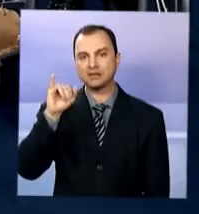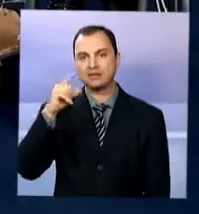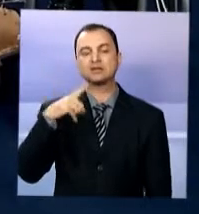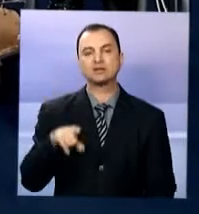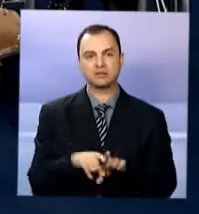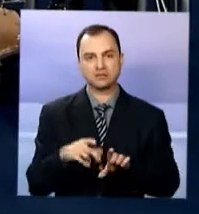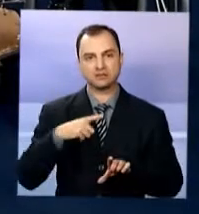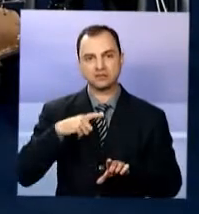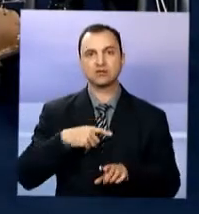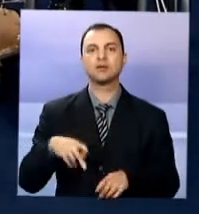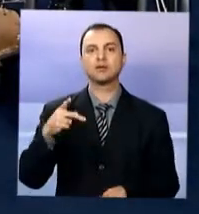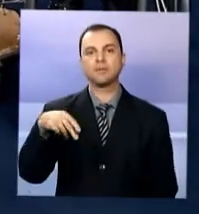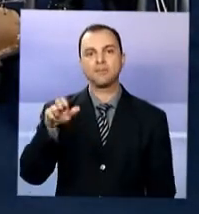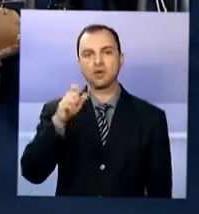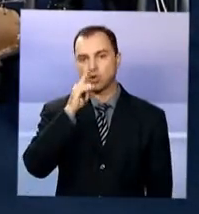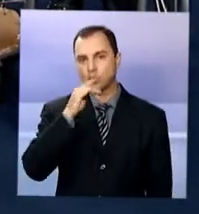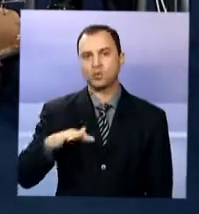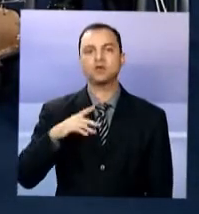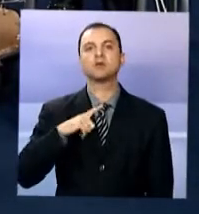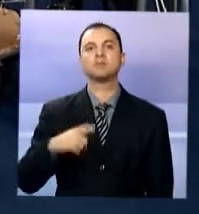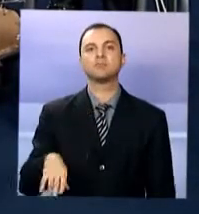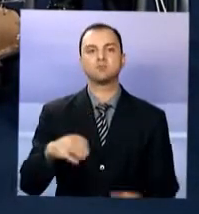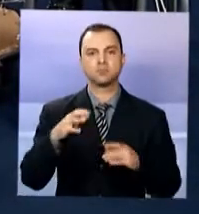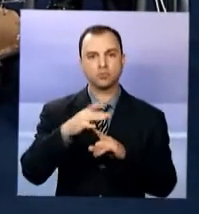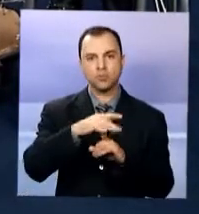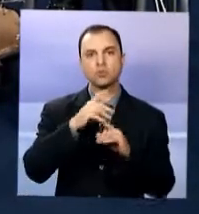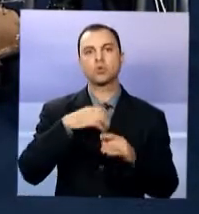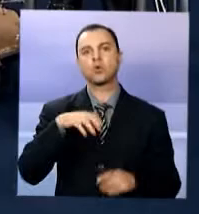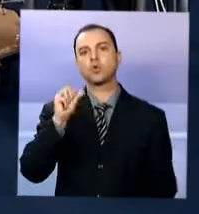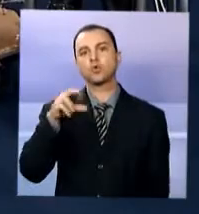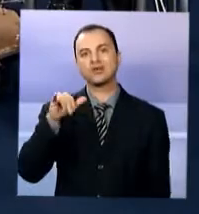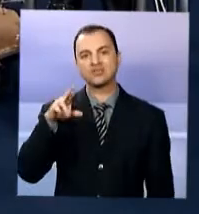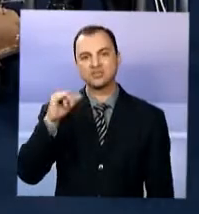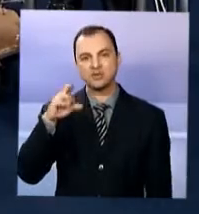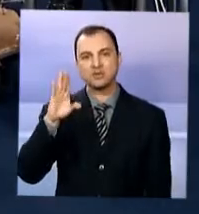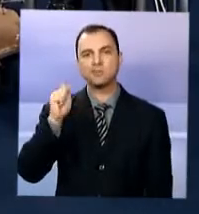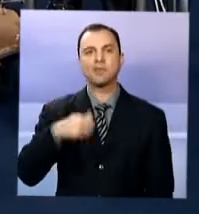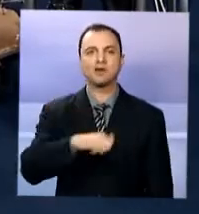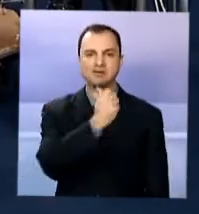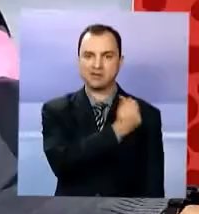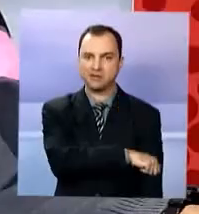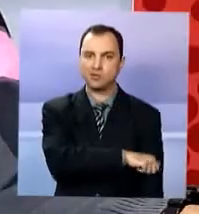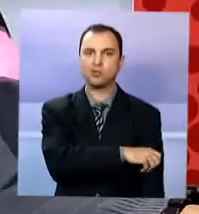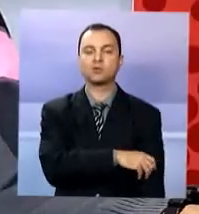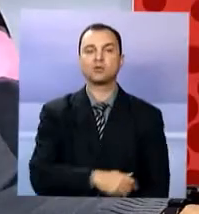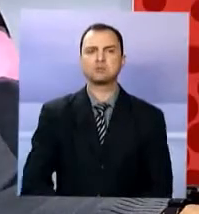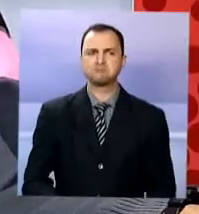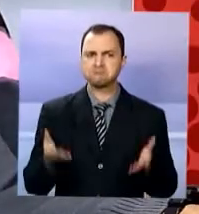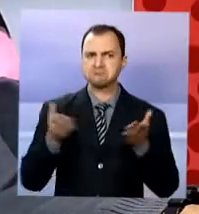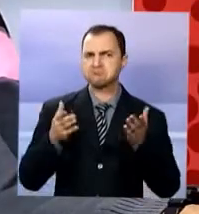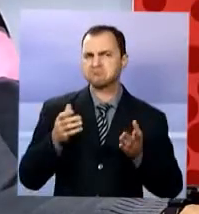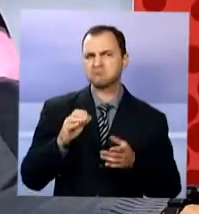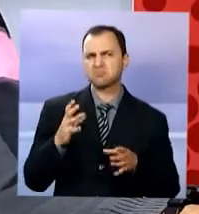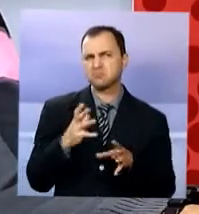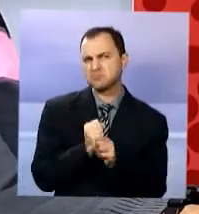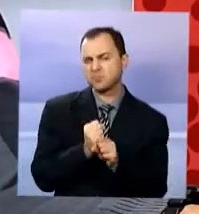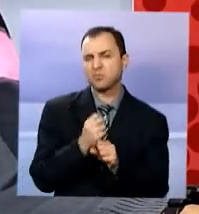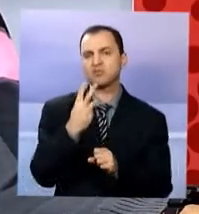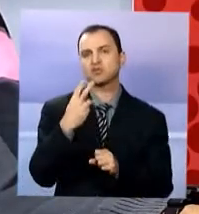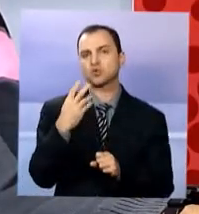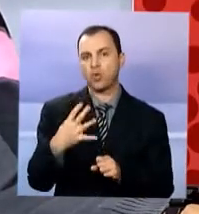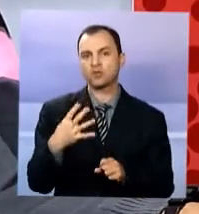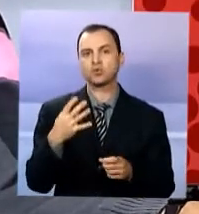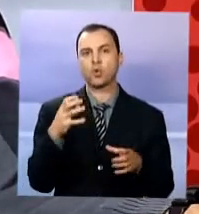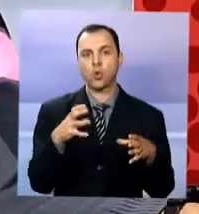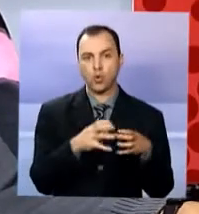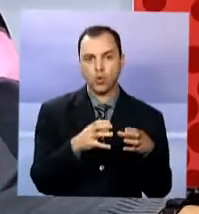tem em Peruíbe Tem em outras praças como Curitiba Rio de Janeiro Então hoje são 24 equipes no